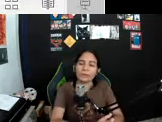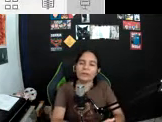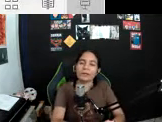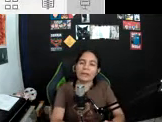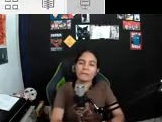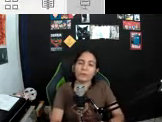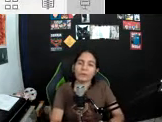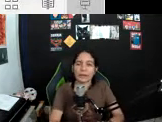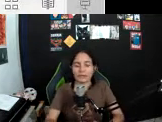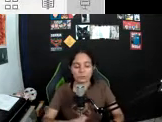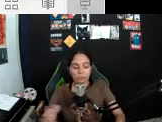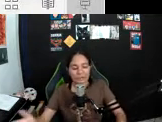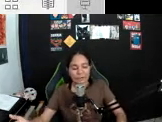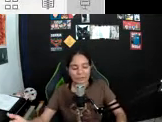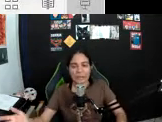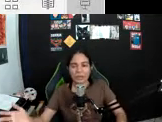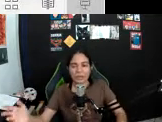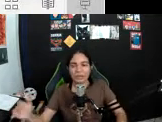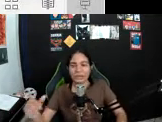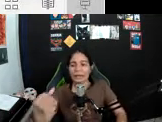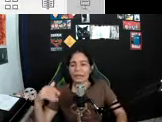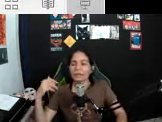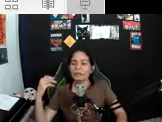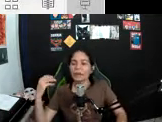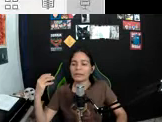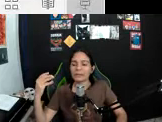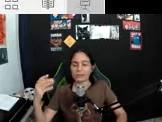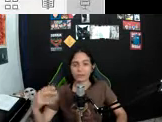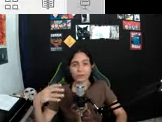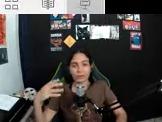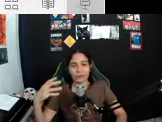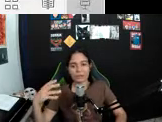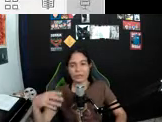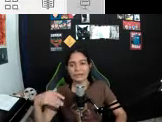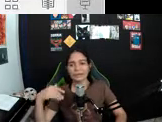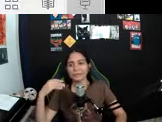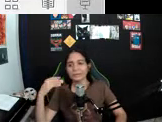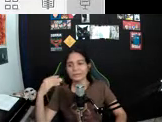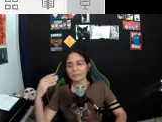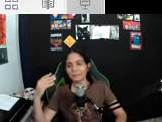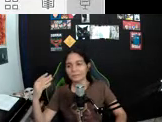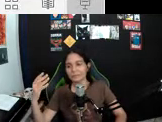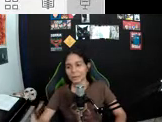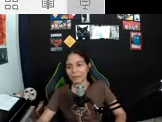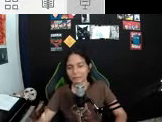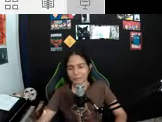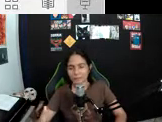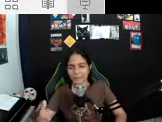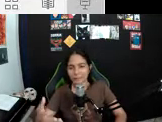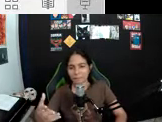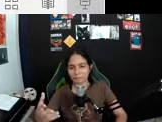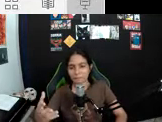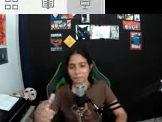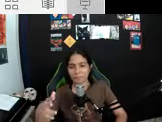Já quando a gente leva em consideração o paciente, né, essas fotos tiradas